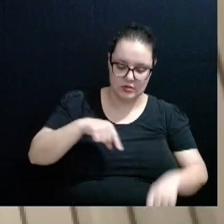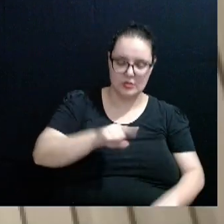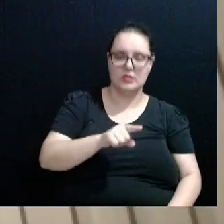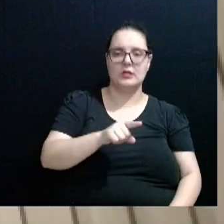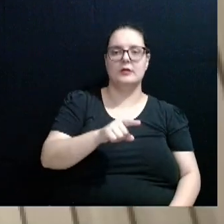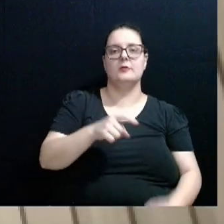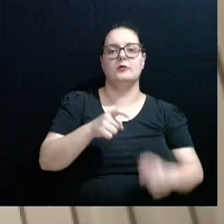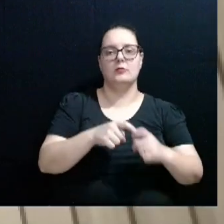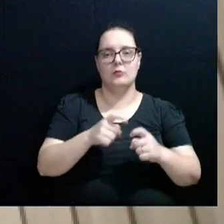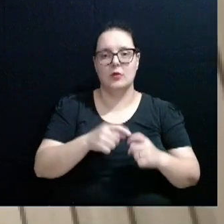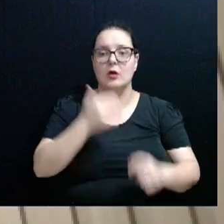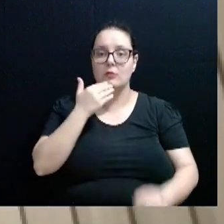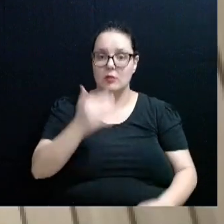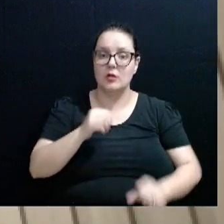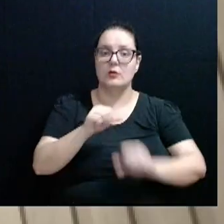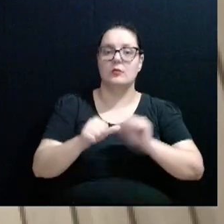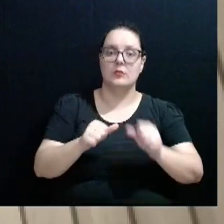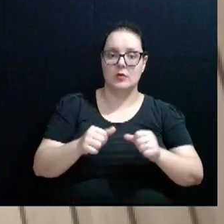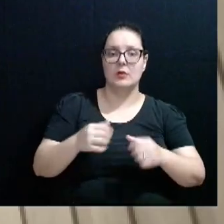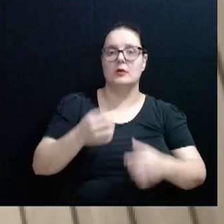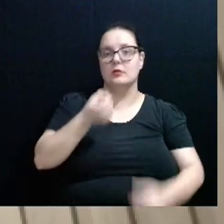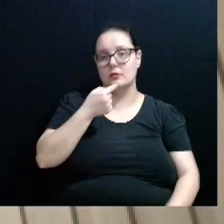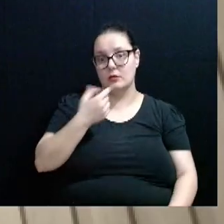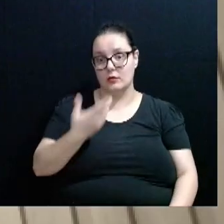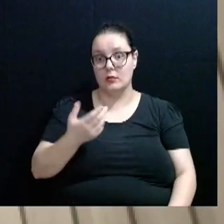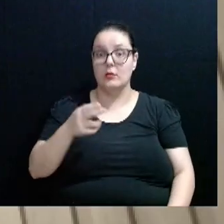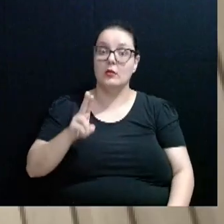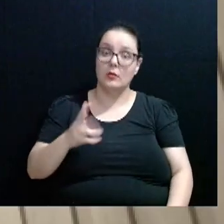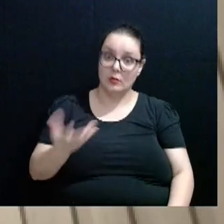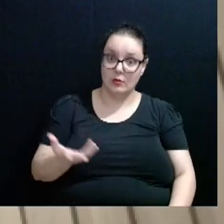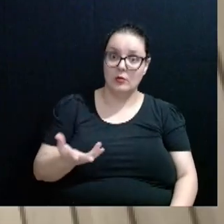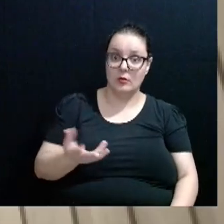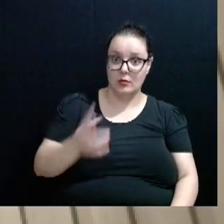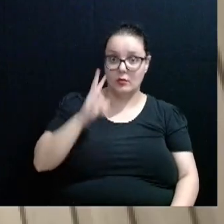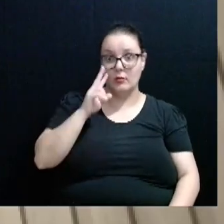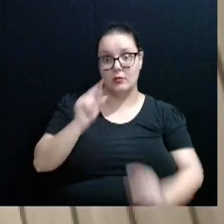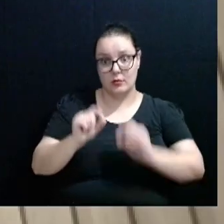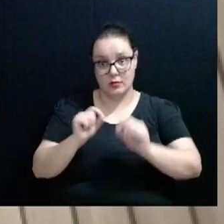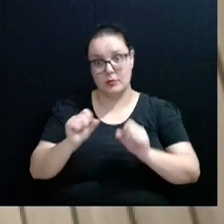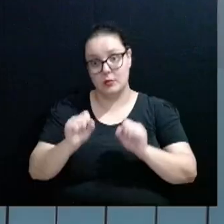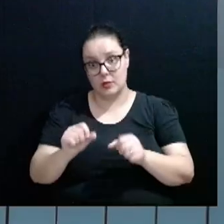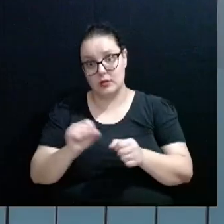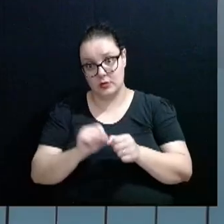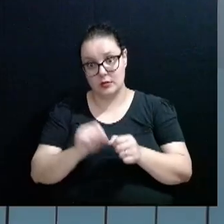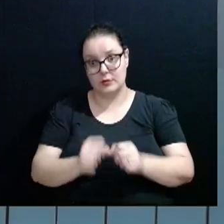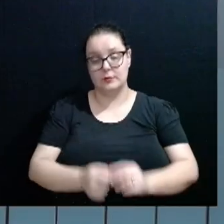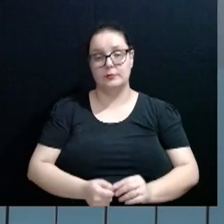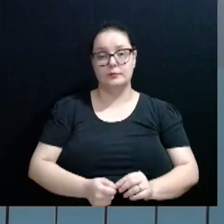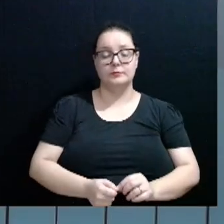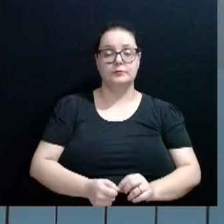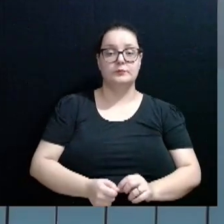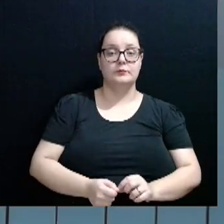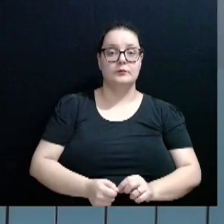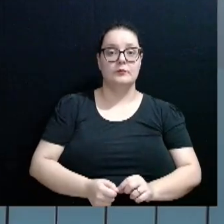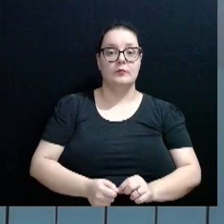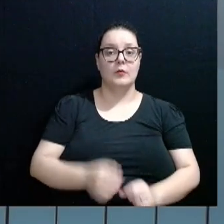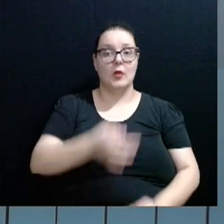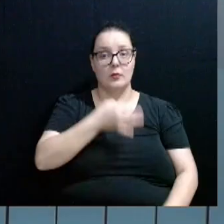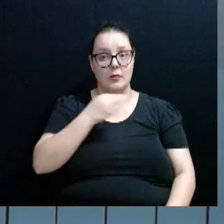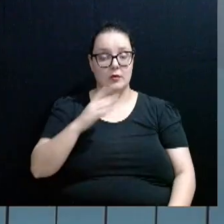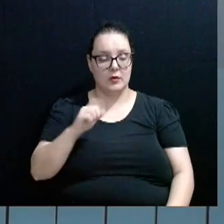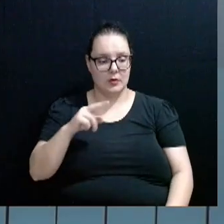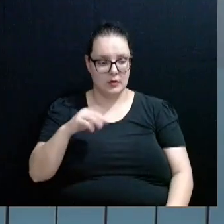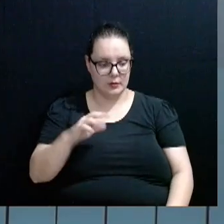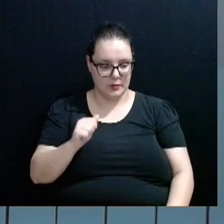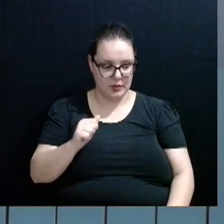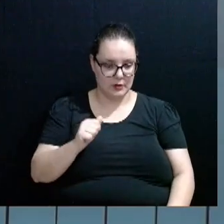solicitar a troca da terapia, né? Ou ali ver o que ele faz. Perfeito, Camila. A gente vai voltar um pouquinho e vai